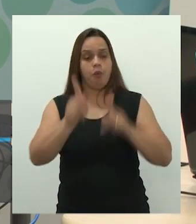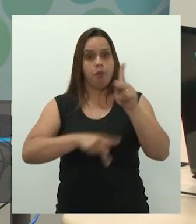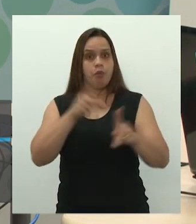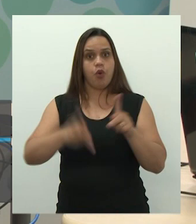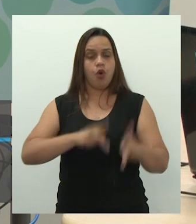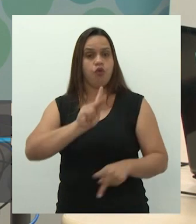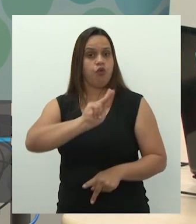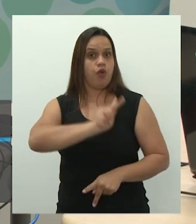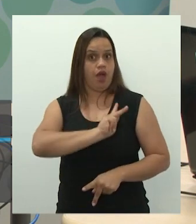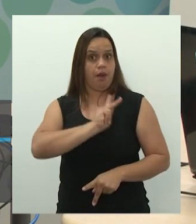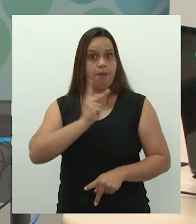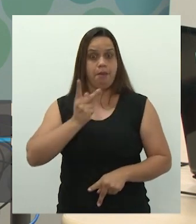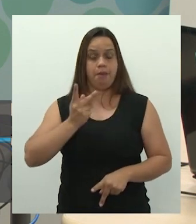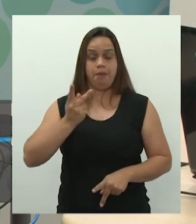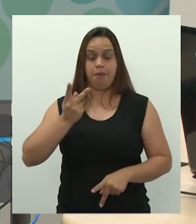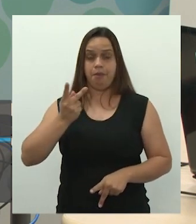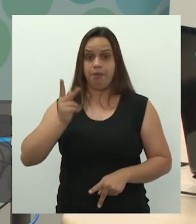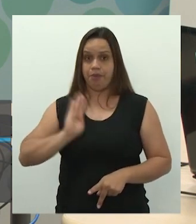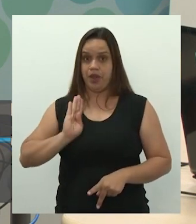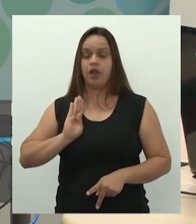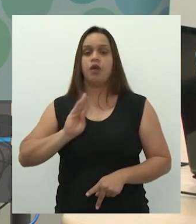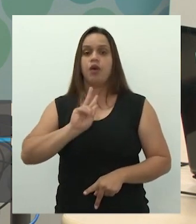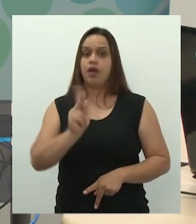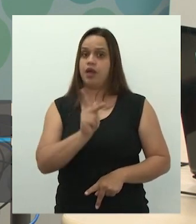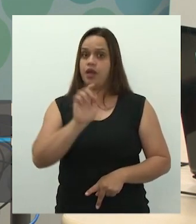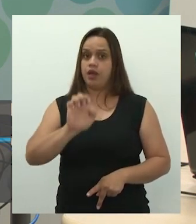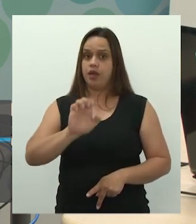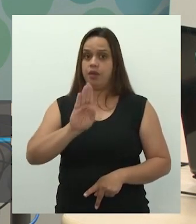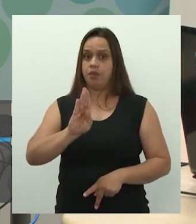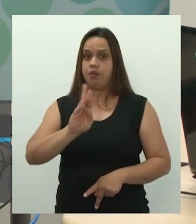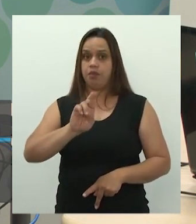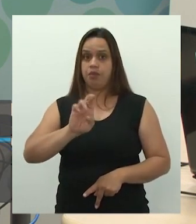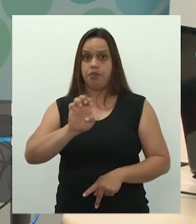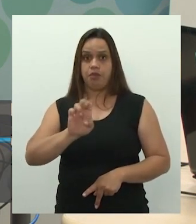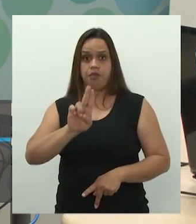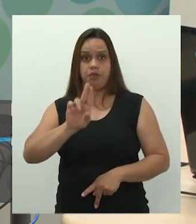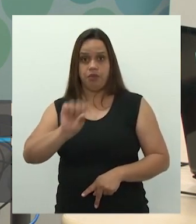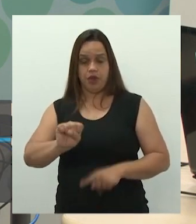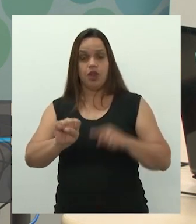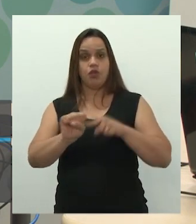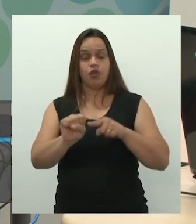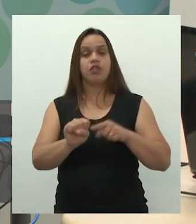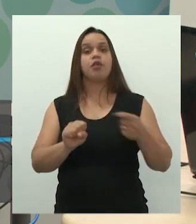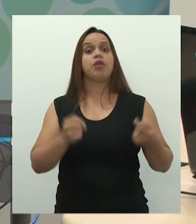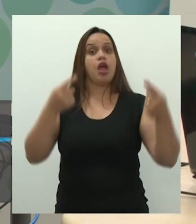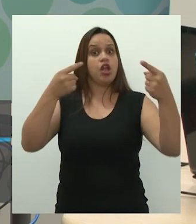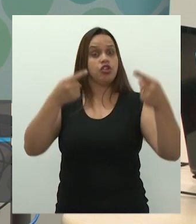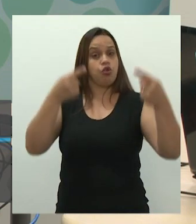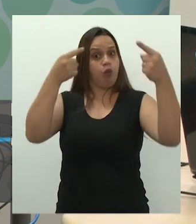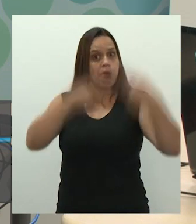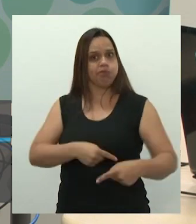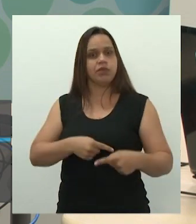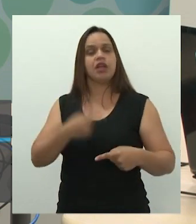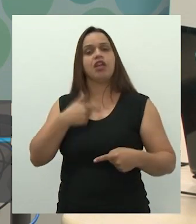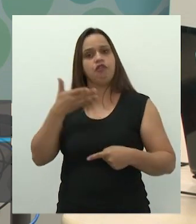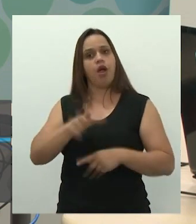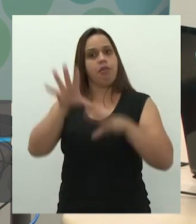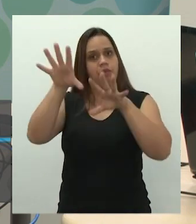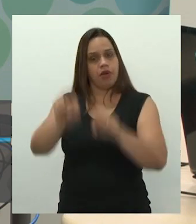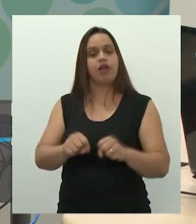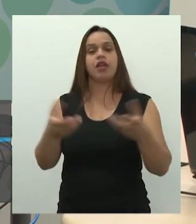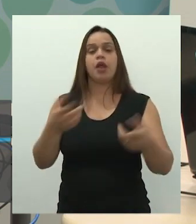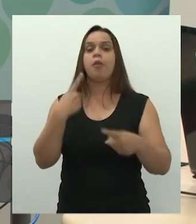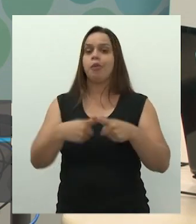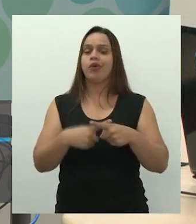muito disputada, né? Embora o Império Egípcio fez grandes realizações, ele não era uma coisa perene,